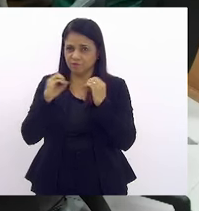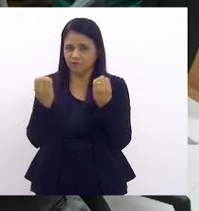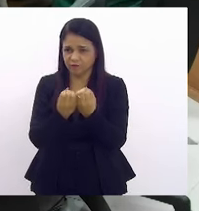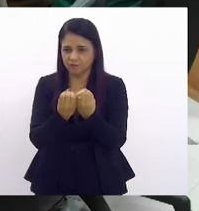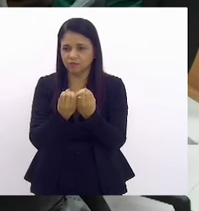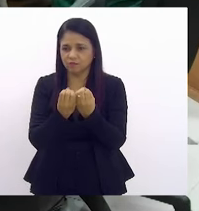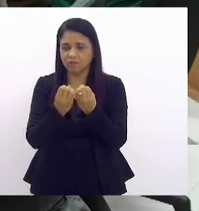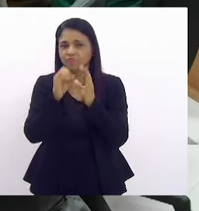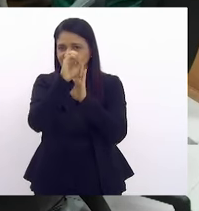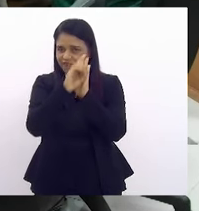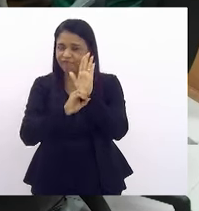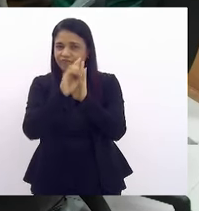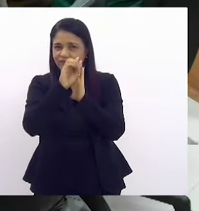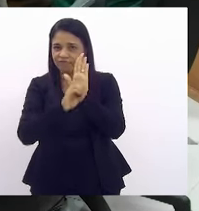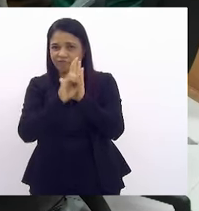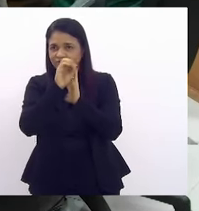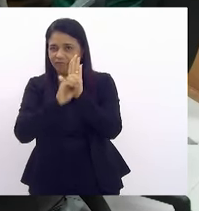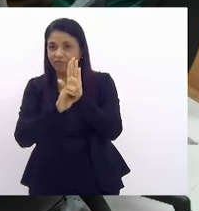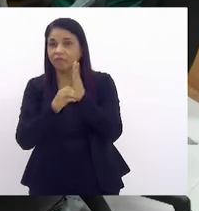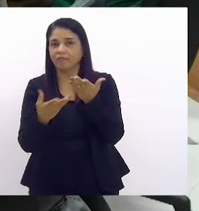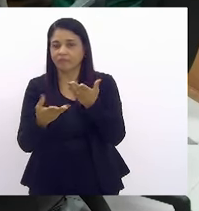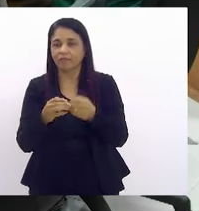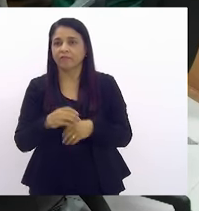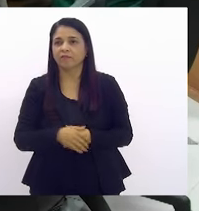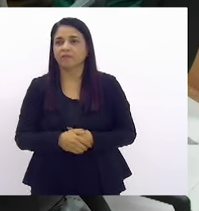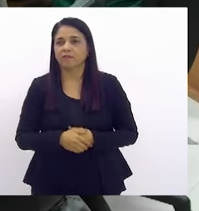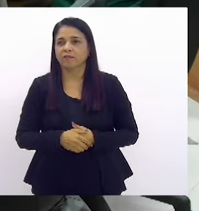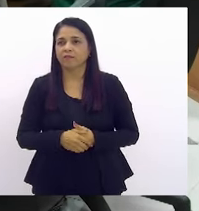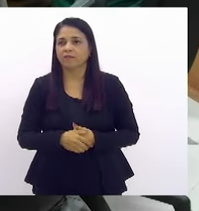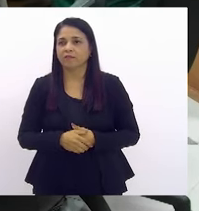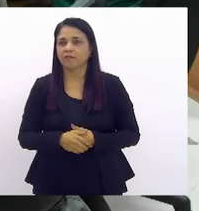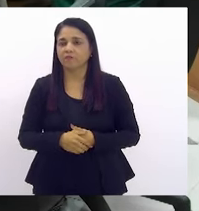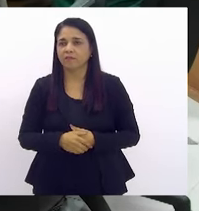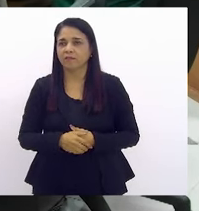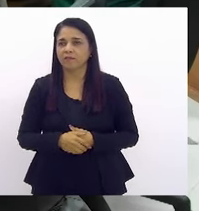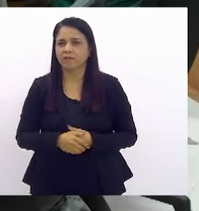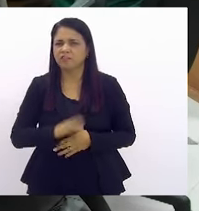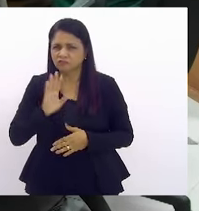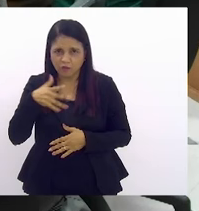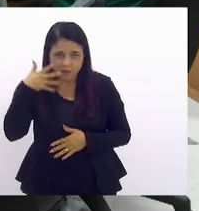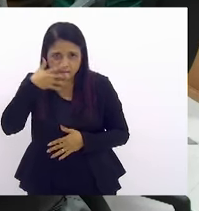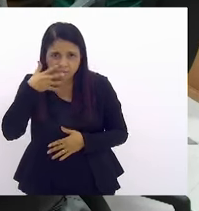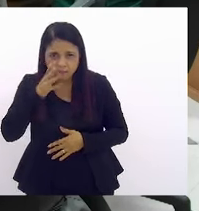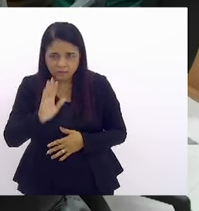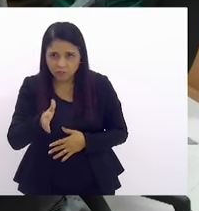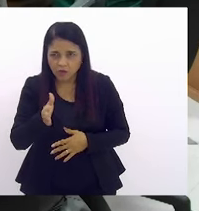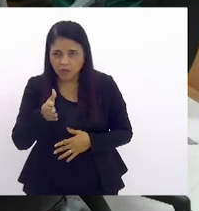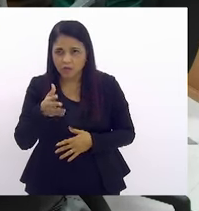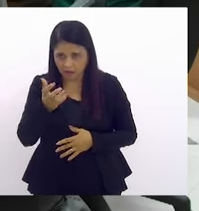gente. Beleza. Vai querer falar, Renan? Já tinha falado.